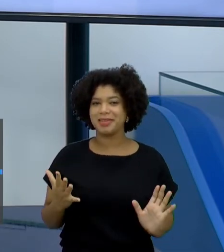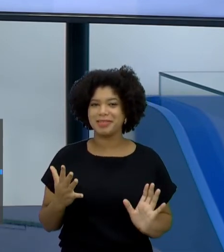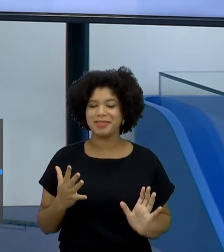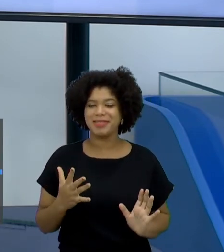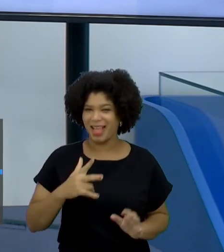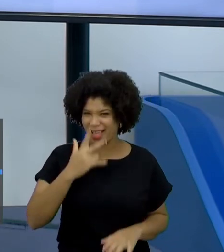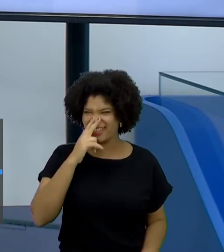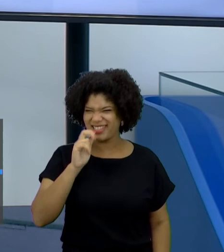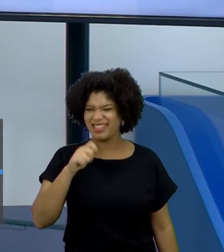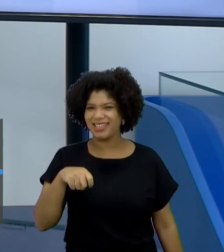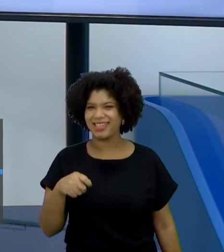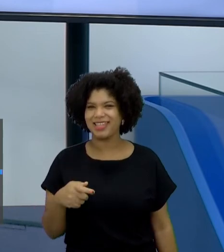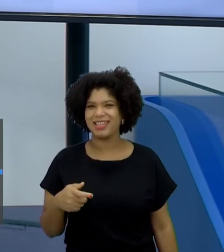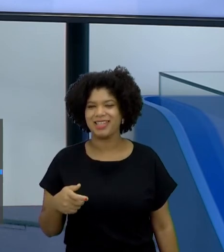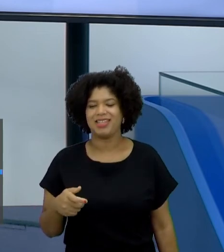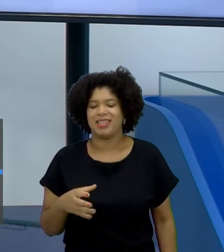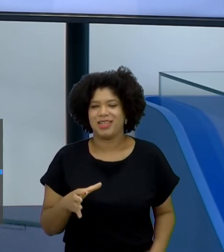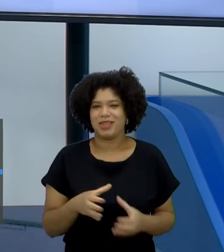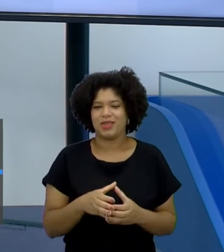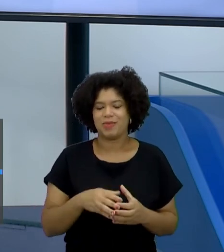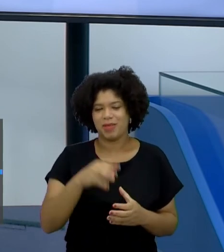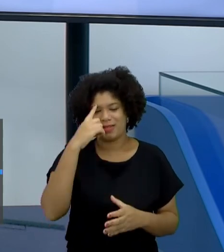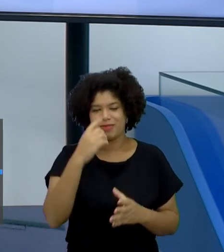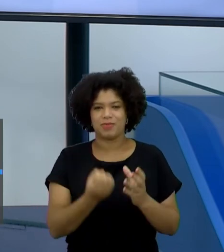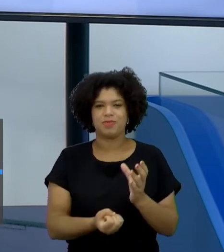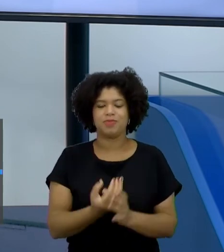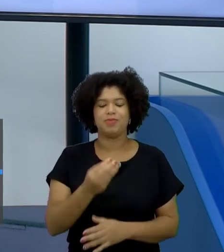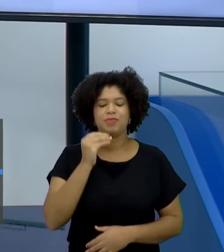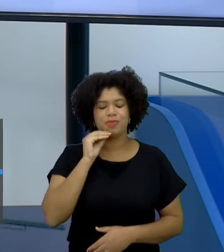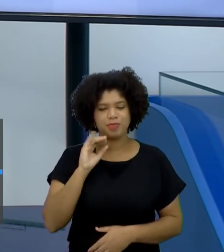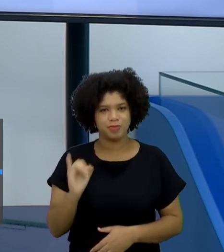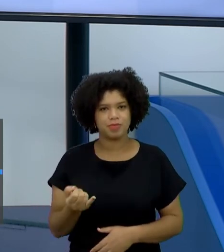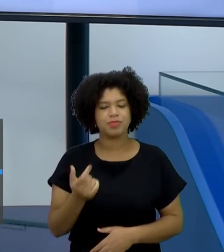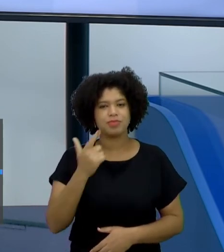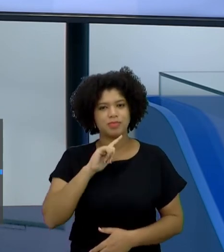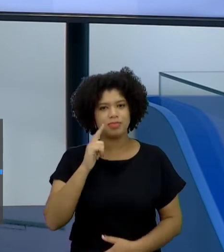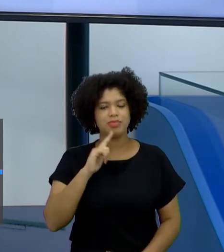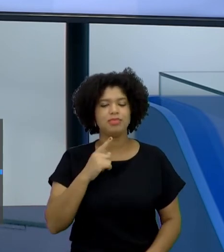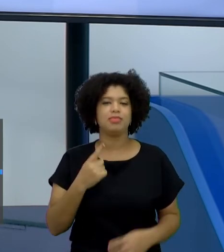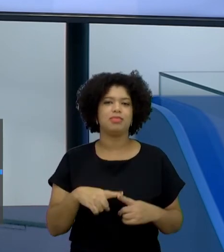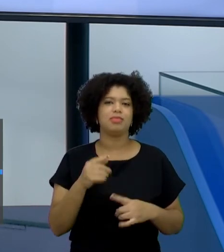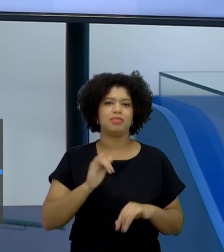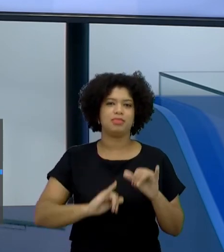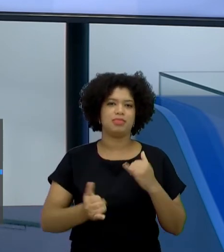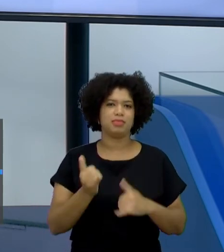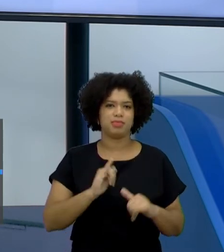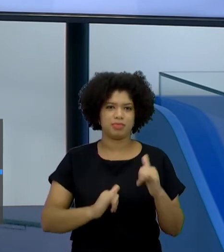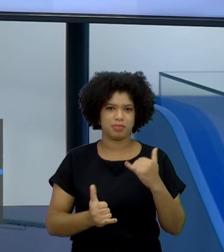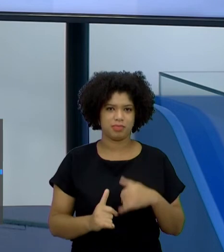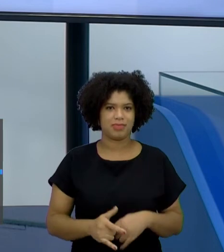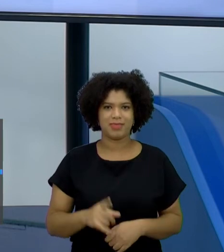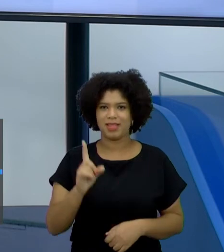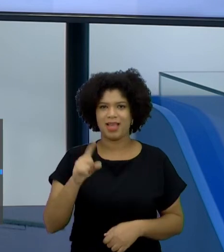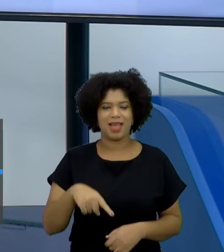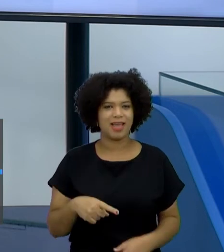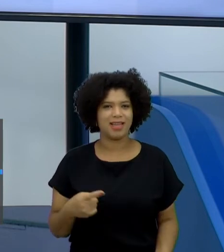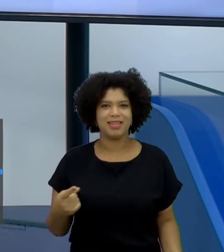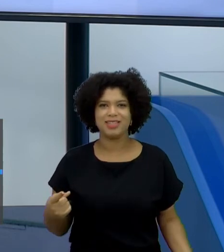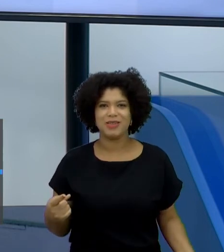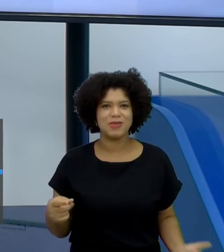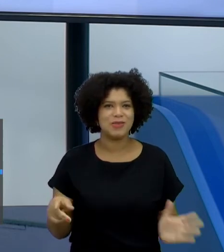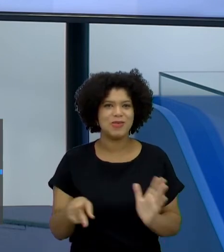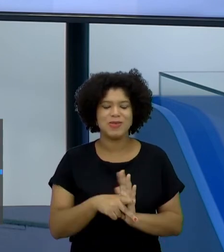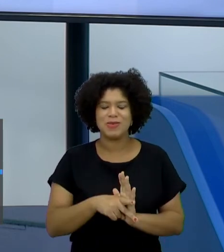vai idealizar aí com o seu grupo e aproveitar isso, quer dizer, a energia grátis, entre aspas,